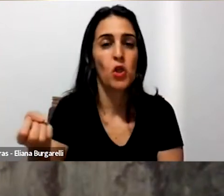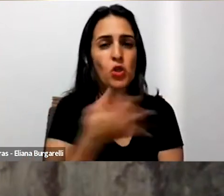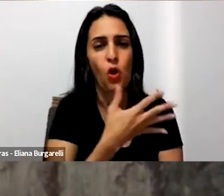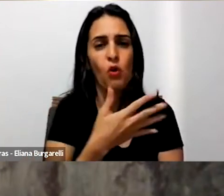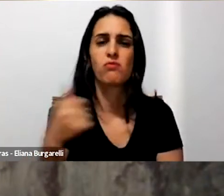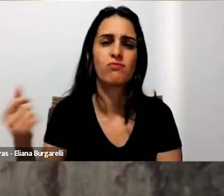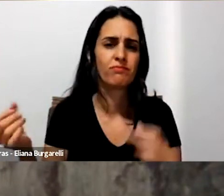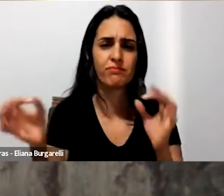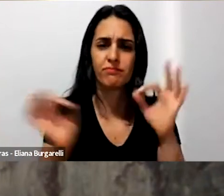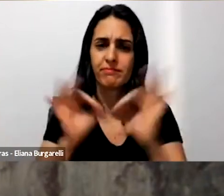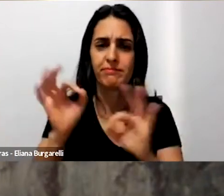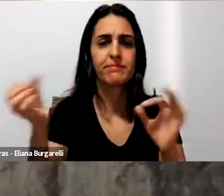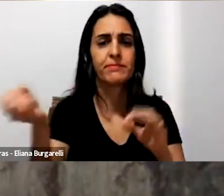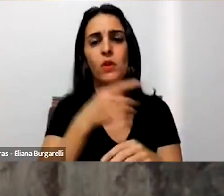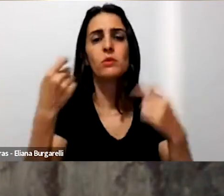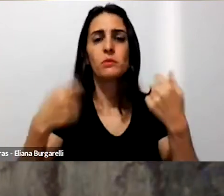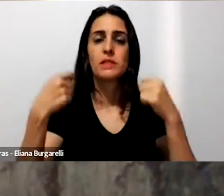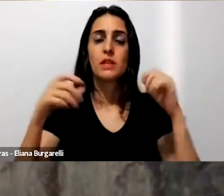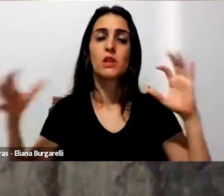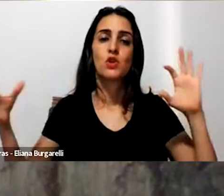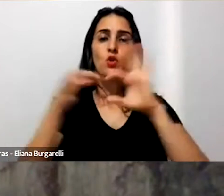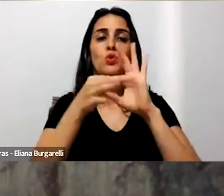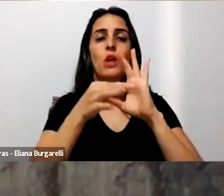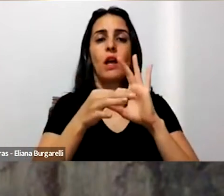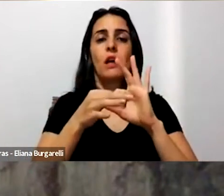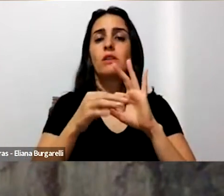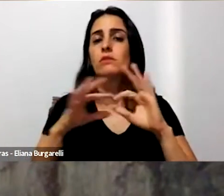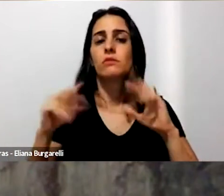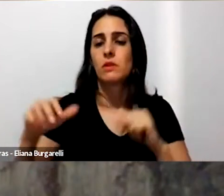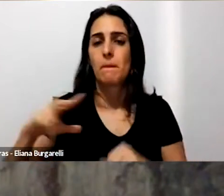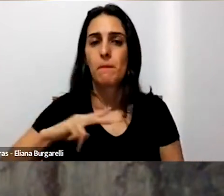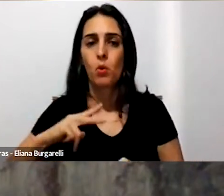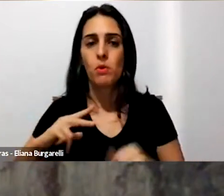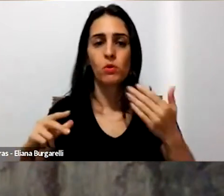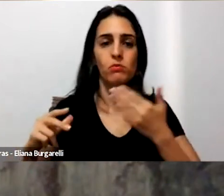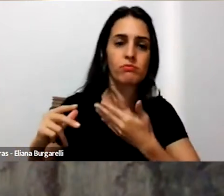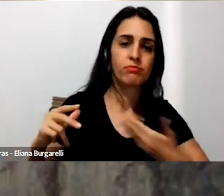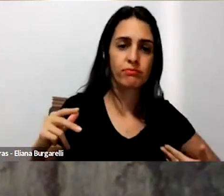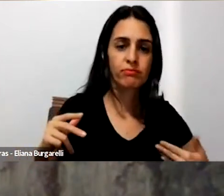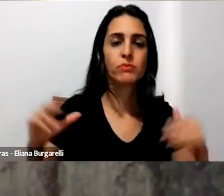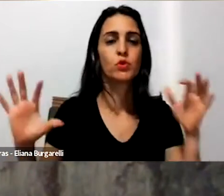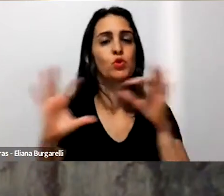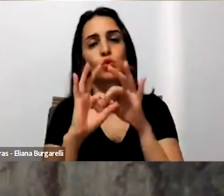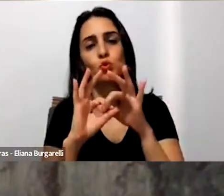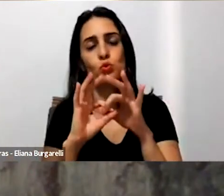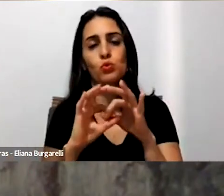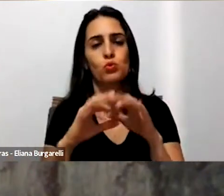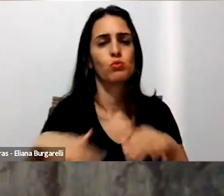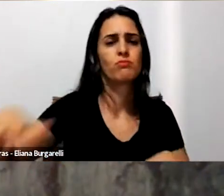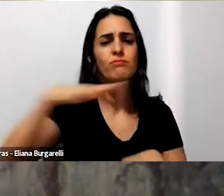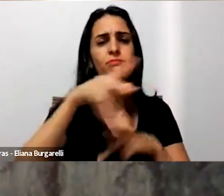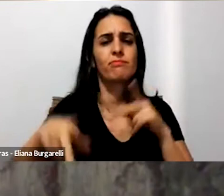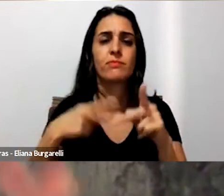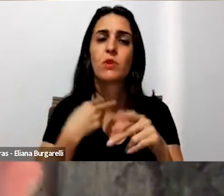maneira inovador e tem que juntar a sociedade civil e setor público. Não pode ser fragmentado. Não pode, se você quiser